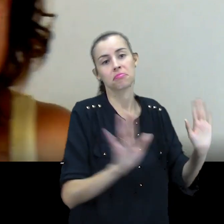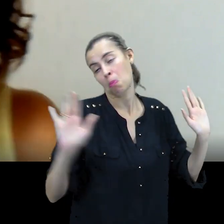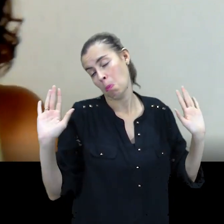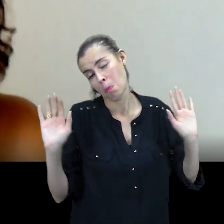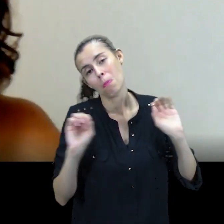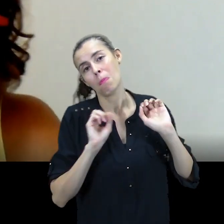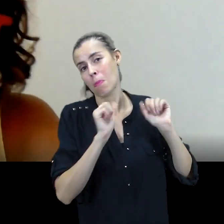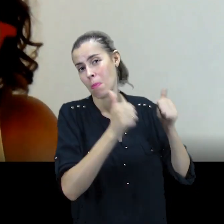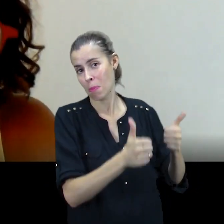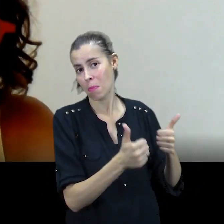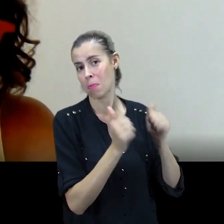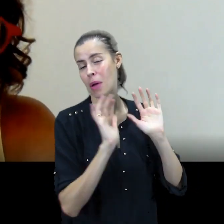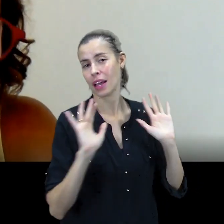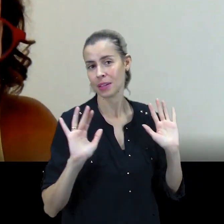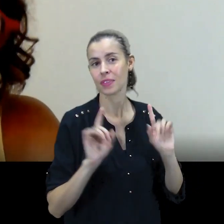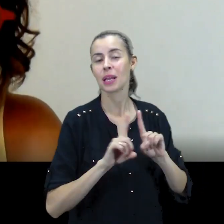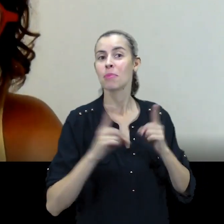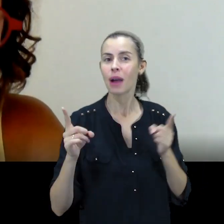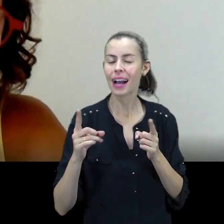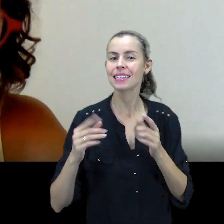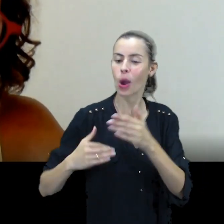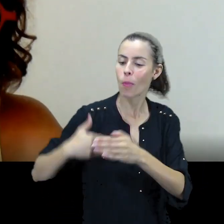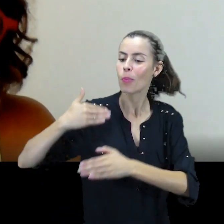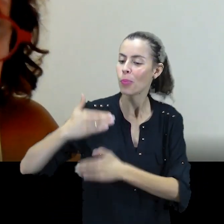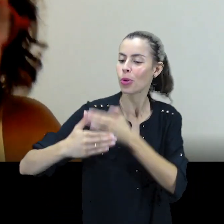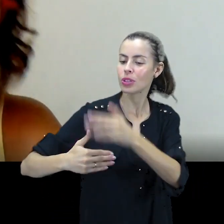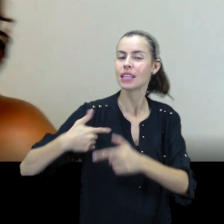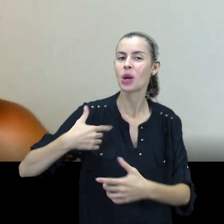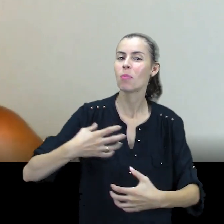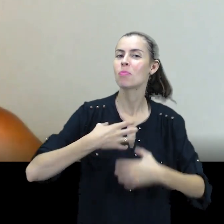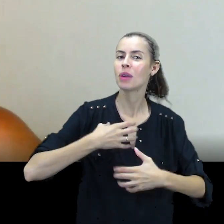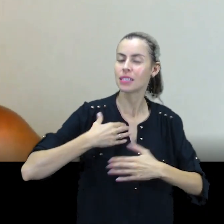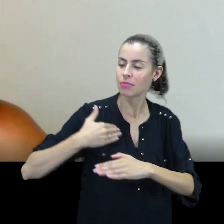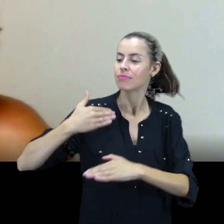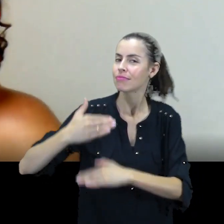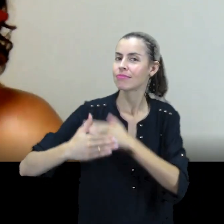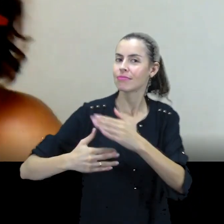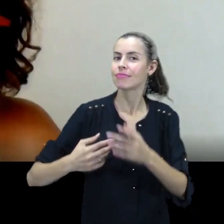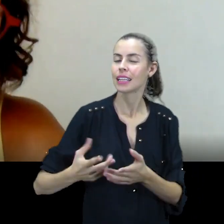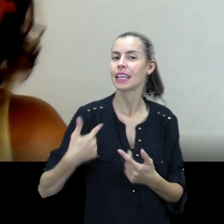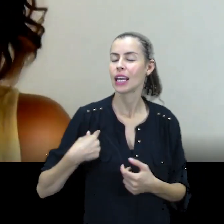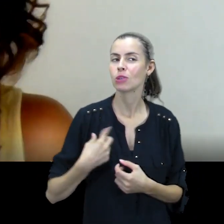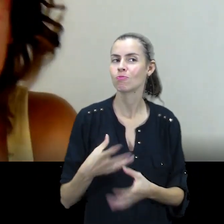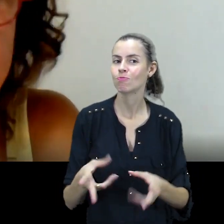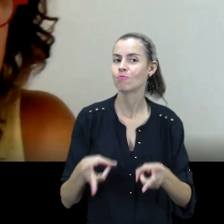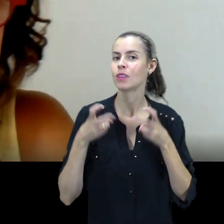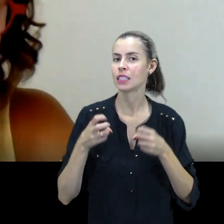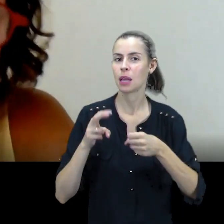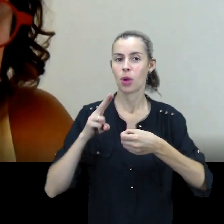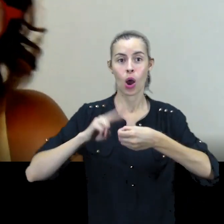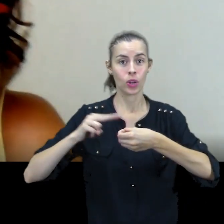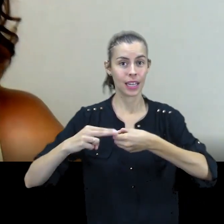gente também tinha esse problema no começo, que era das disciplinas de atividades complementares, né, ou atividade de extensão, que no fundo cada estudante